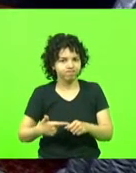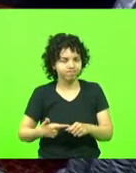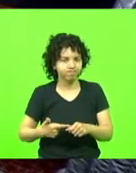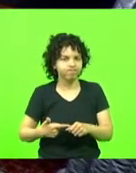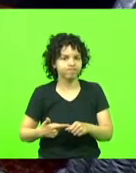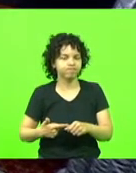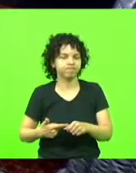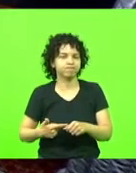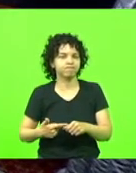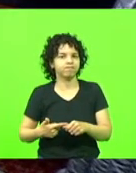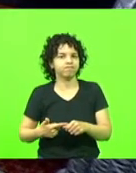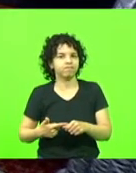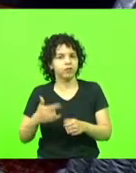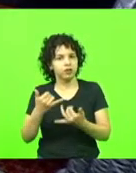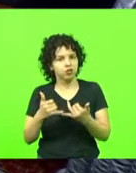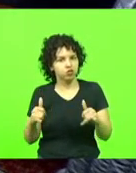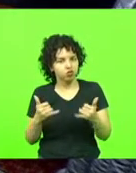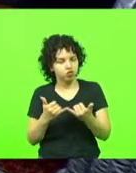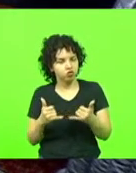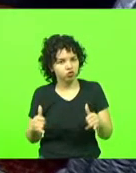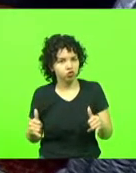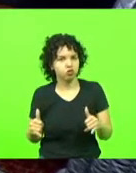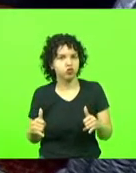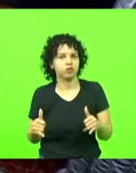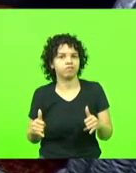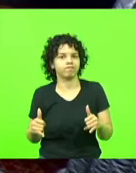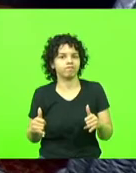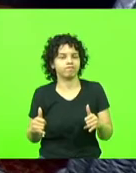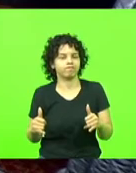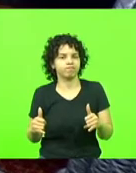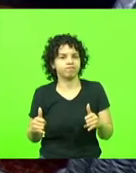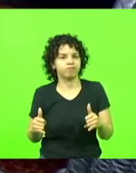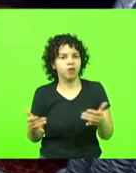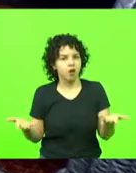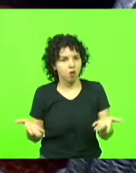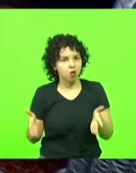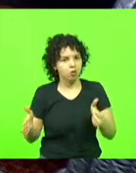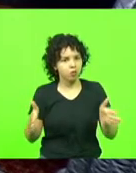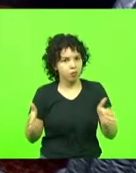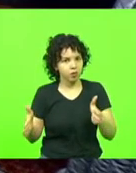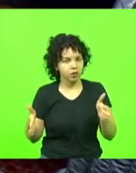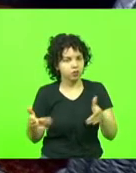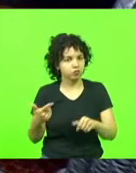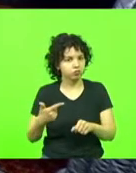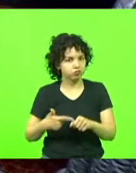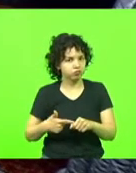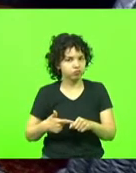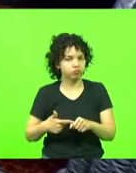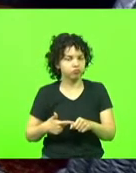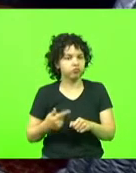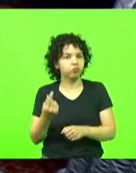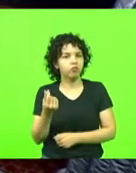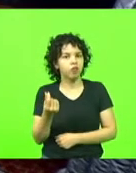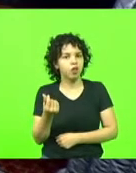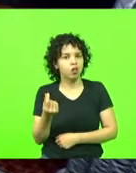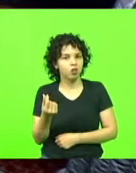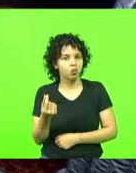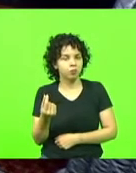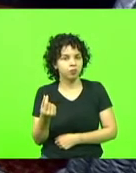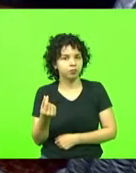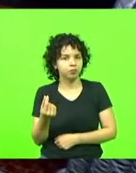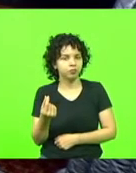na energia. E, nesse momento, o preço do combustível, ele